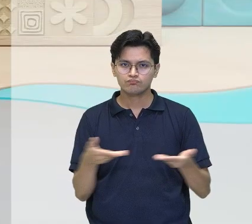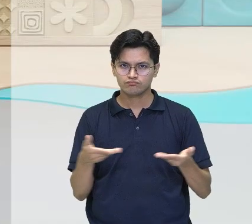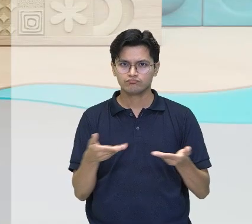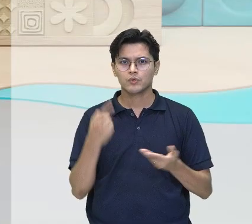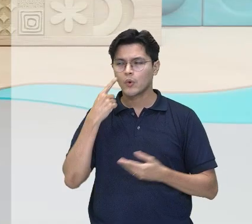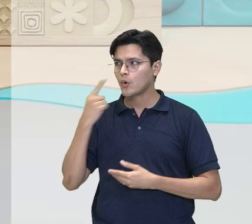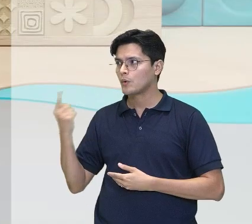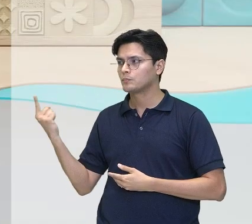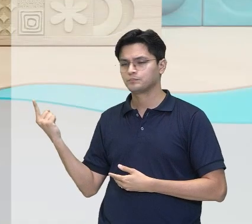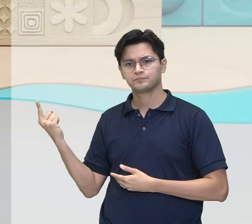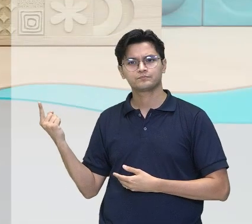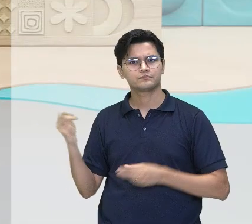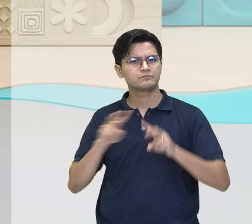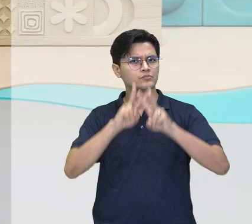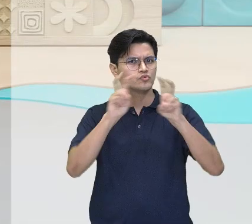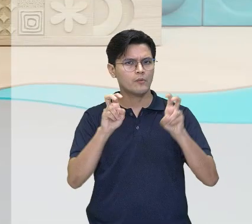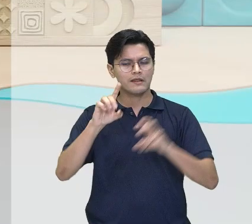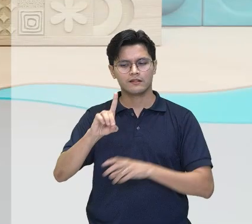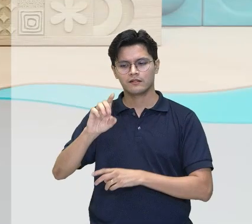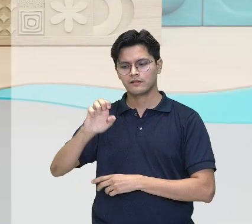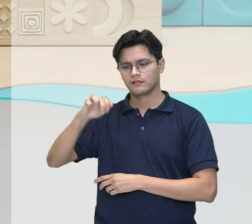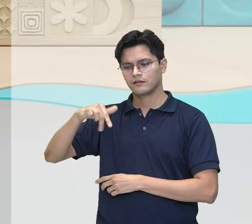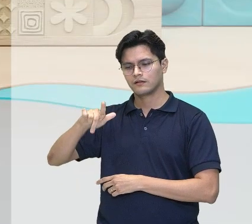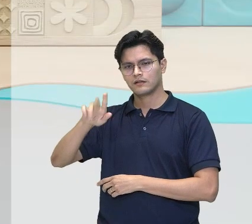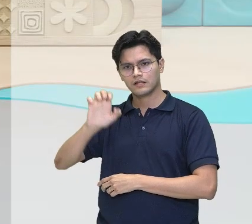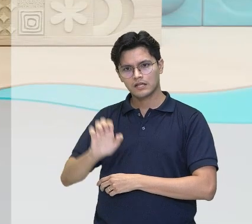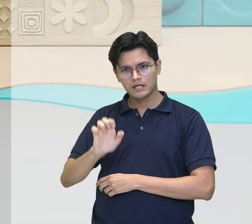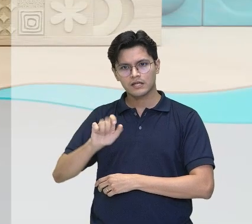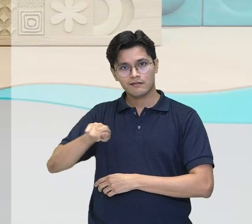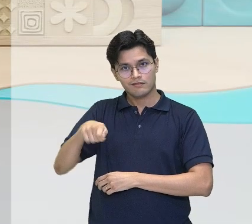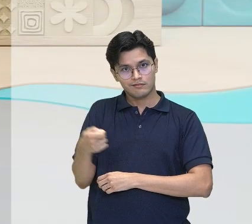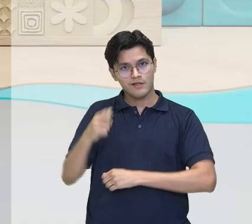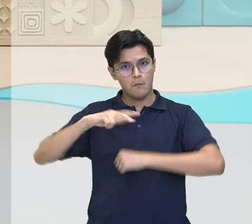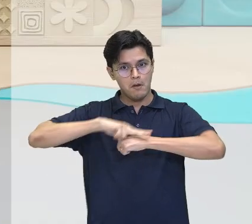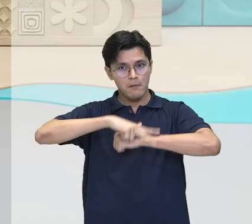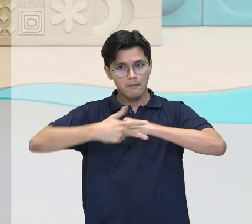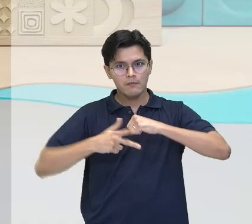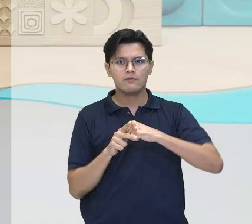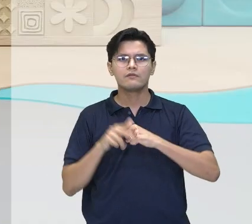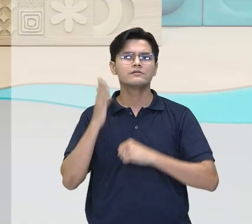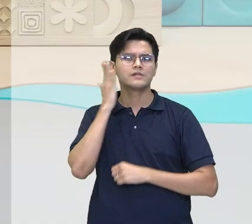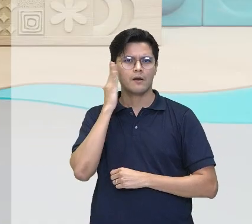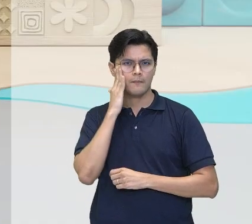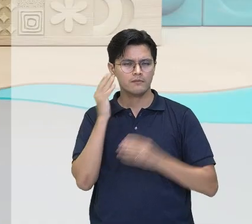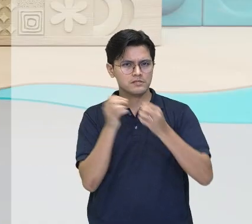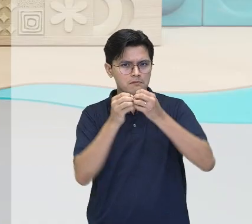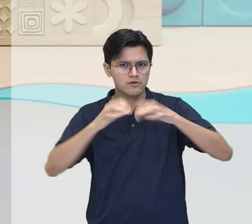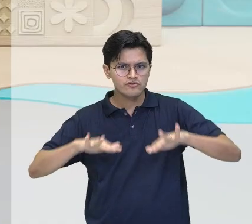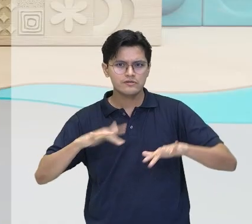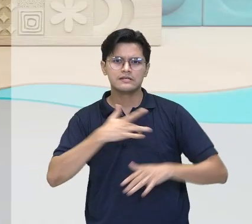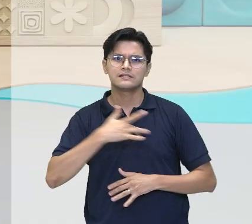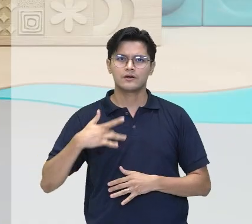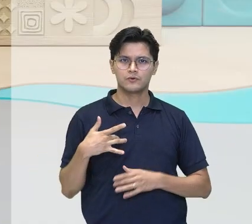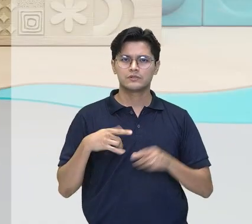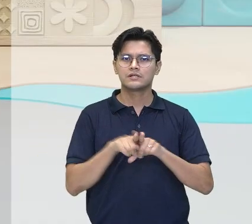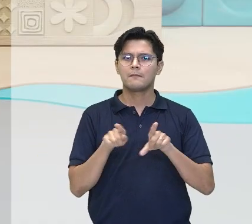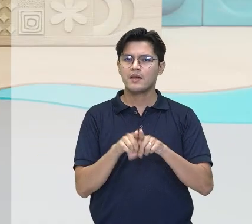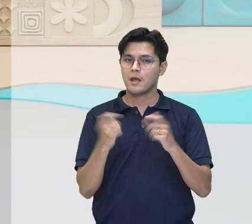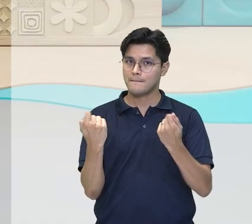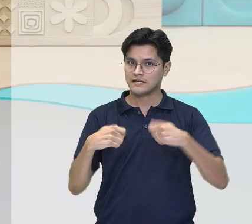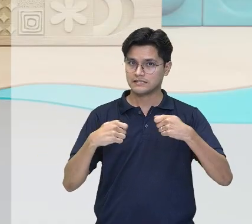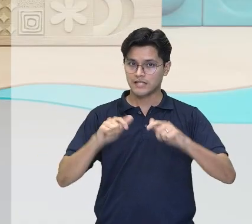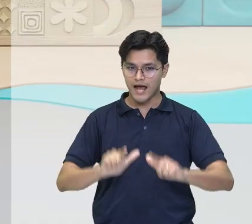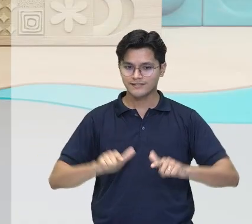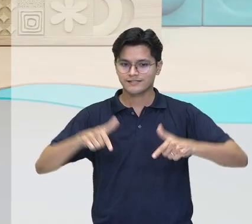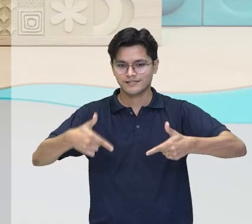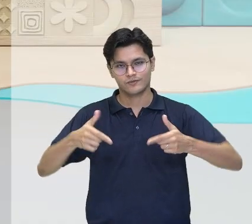doença, a gente sabe que prejudica a saúde e é de uma comunidade, porque se está ali, não estou fazendo a minha parte, não vai prejudicar somente a mim,